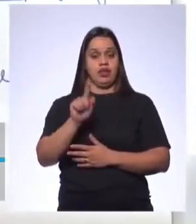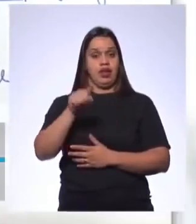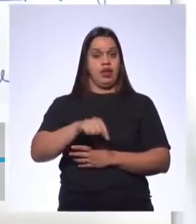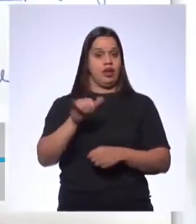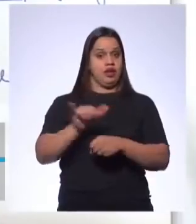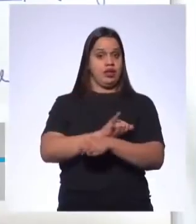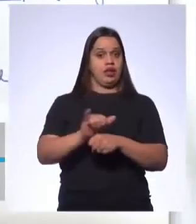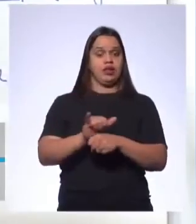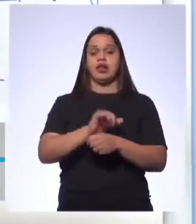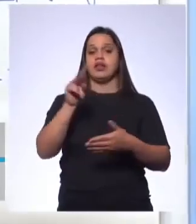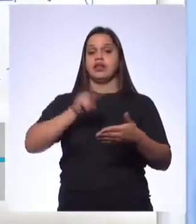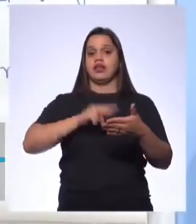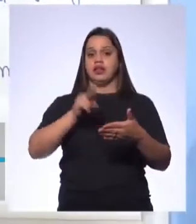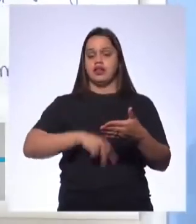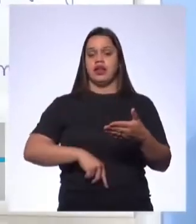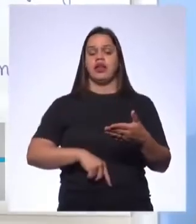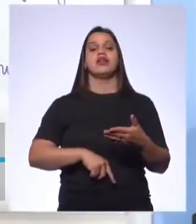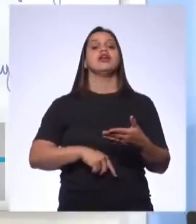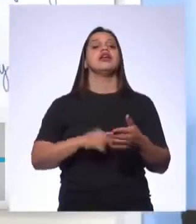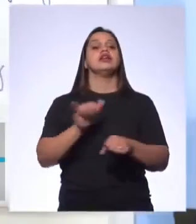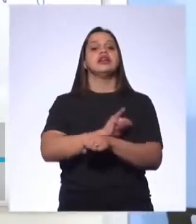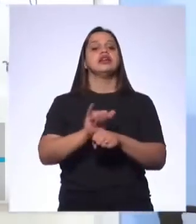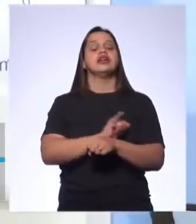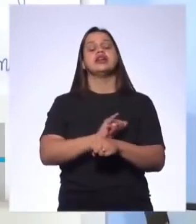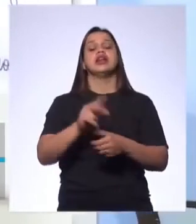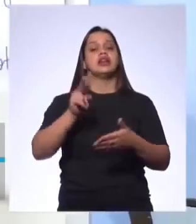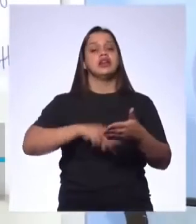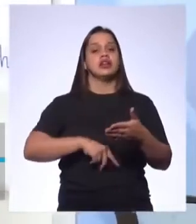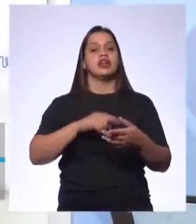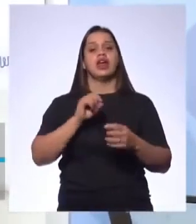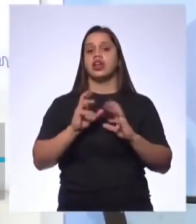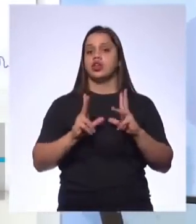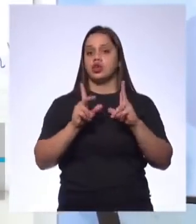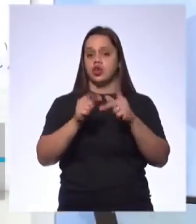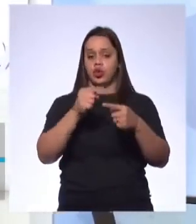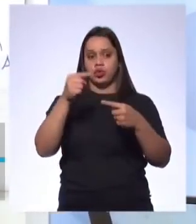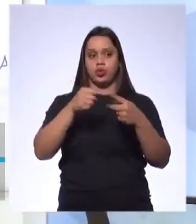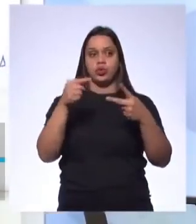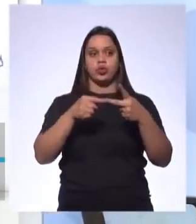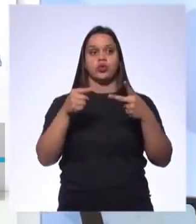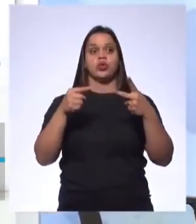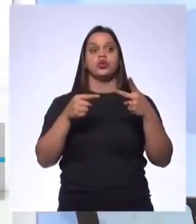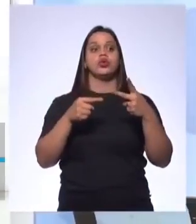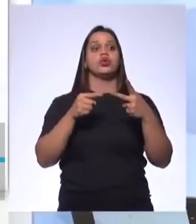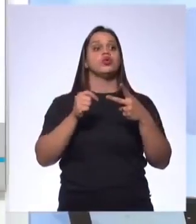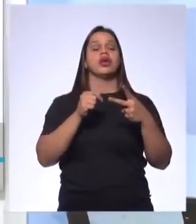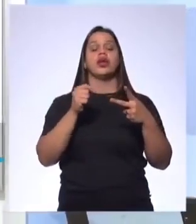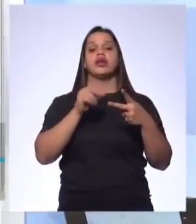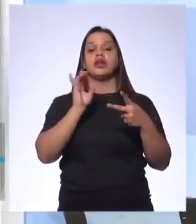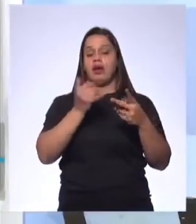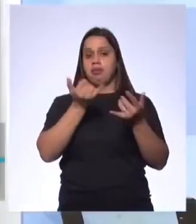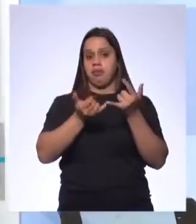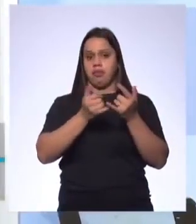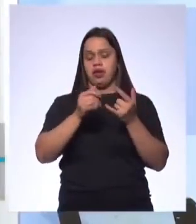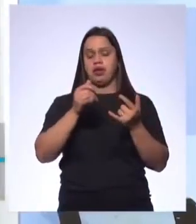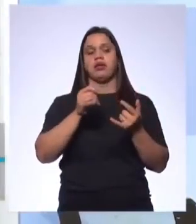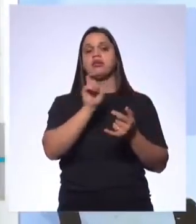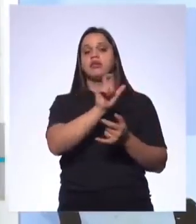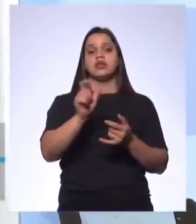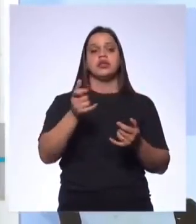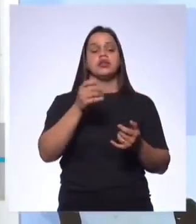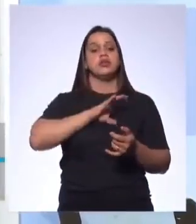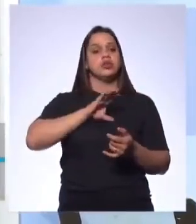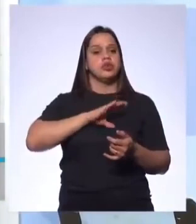de leitura. Skimming, scanning, os cognatos, que são as palavras parecidas com o português. Nós